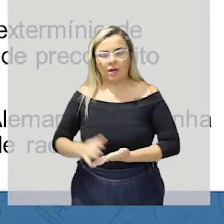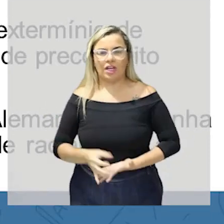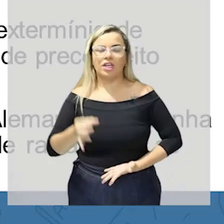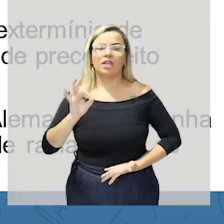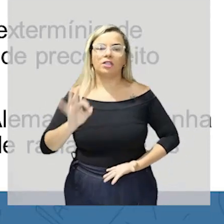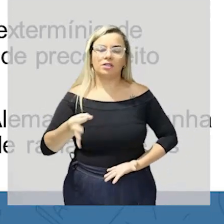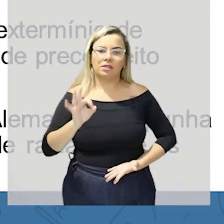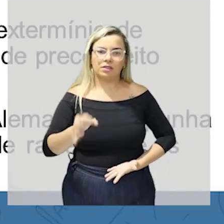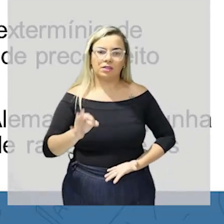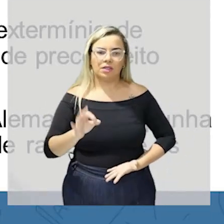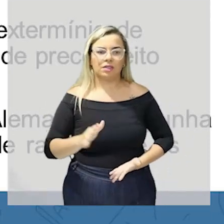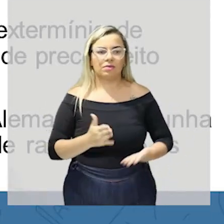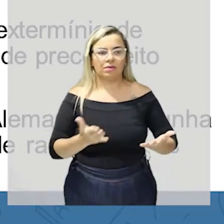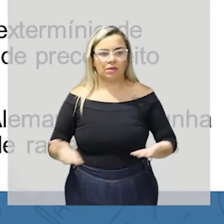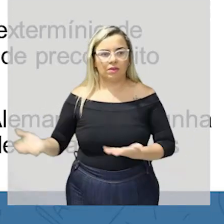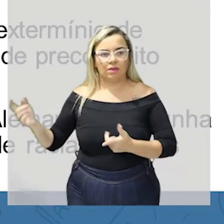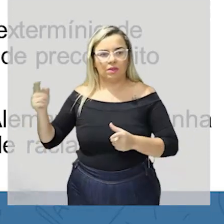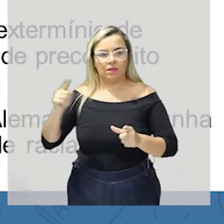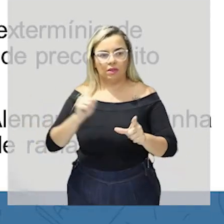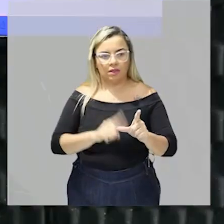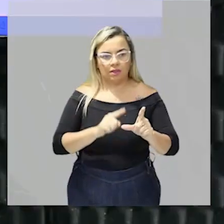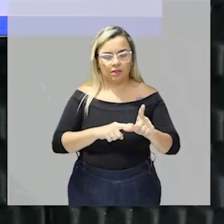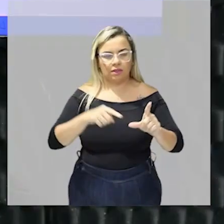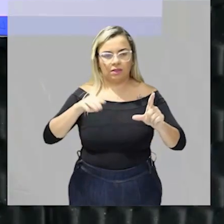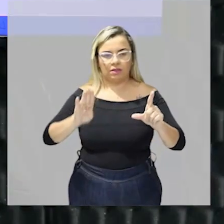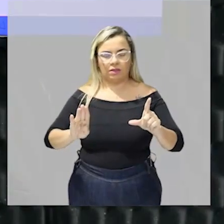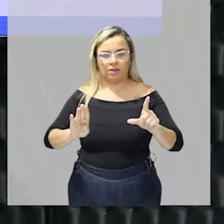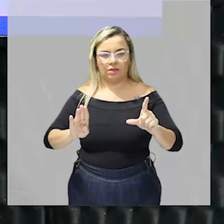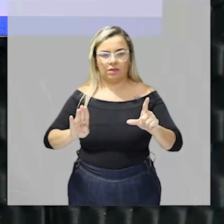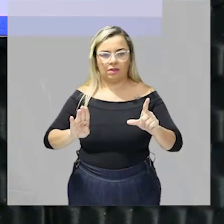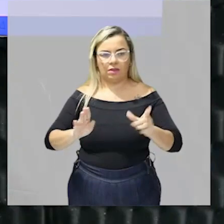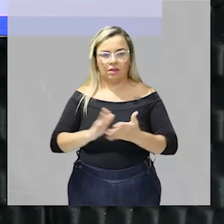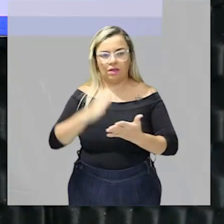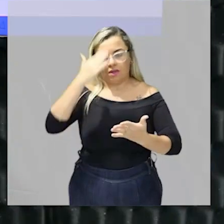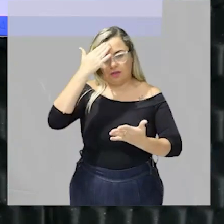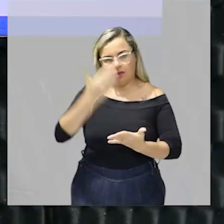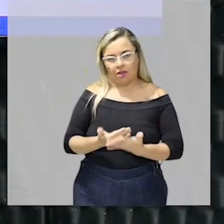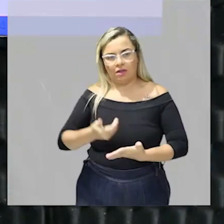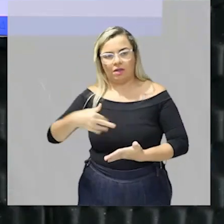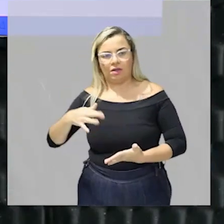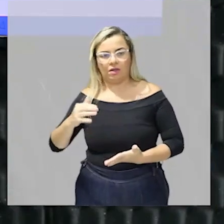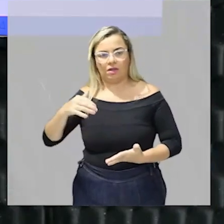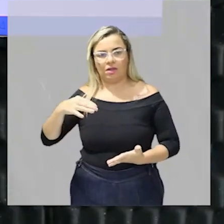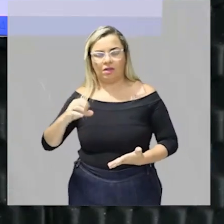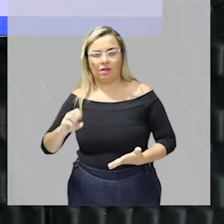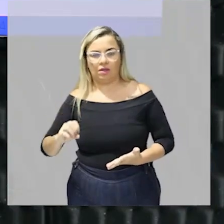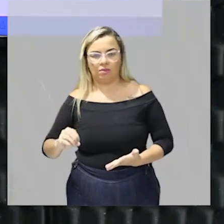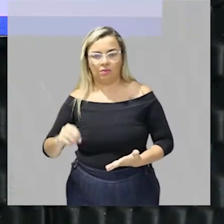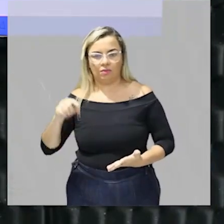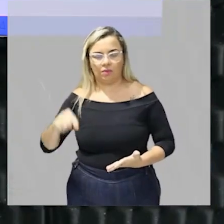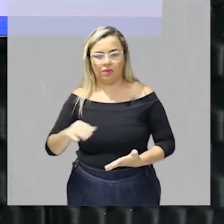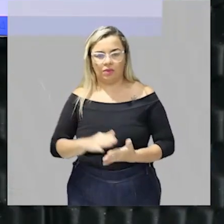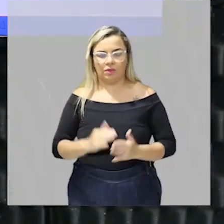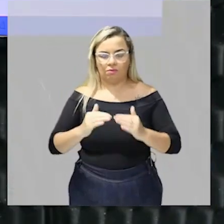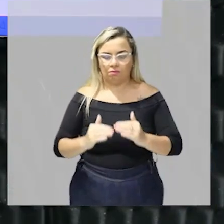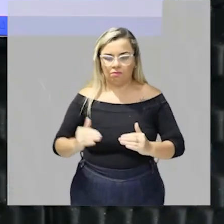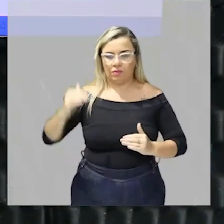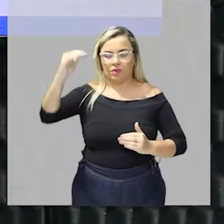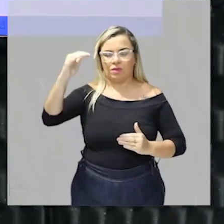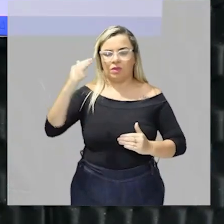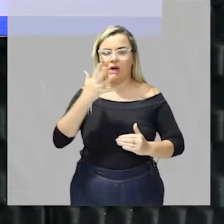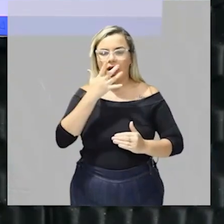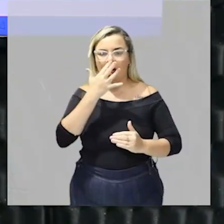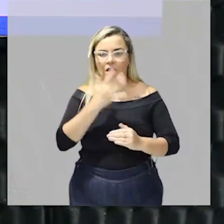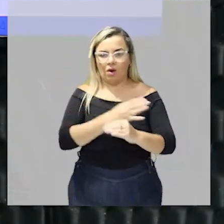só, a letra B de bola, defendia o arianismo como ideia de superioridade